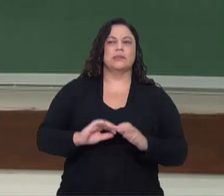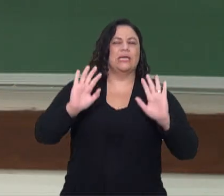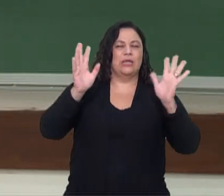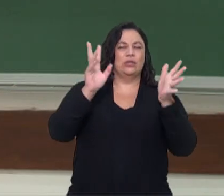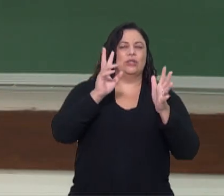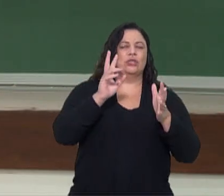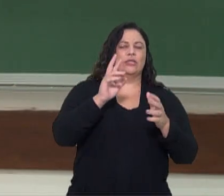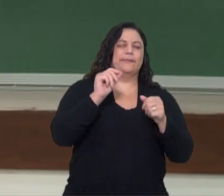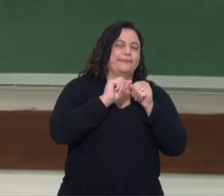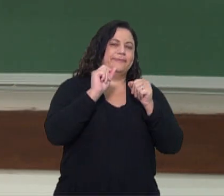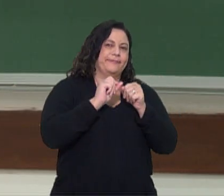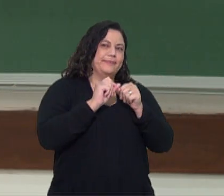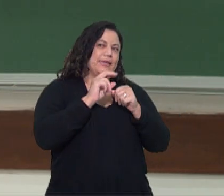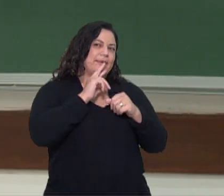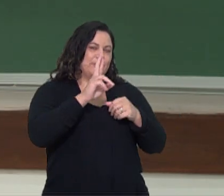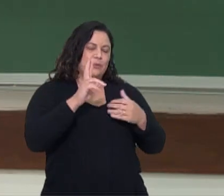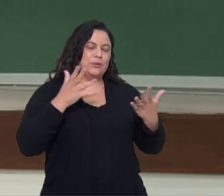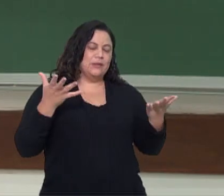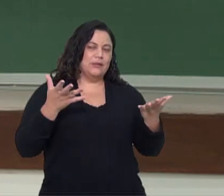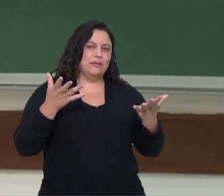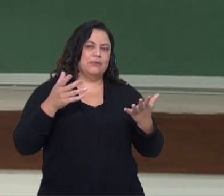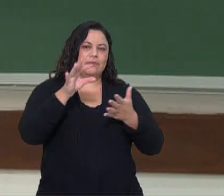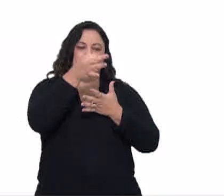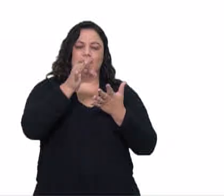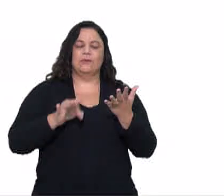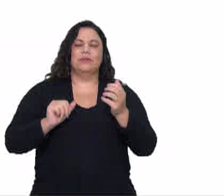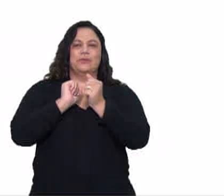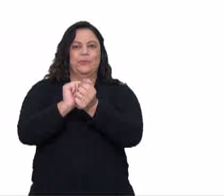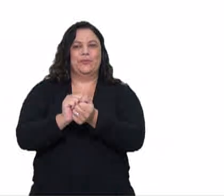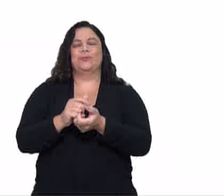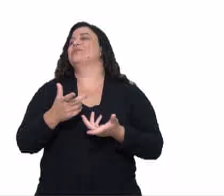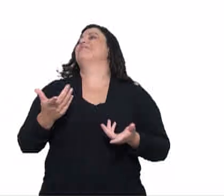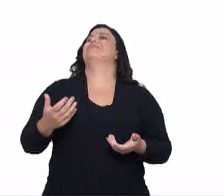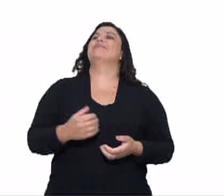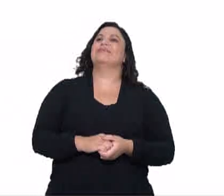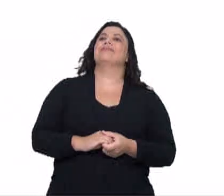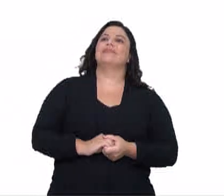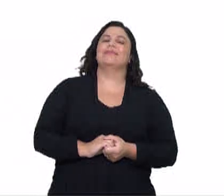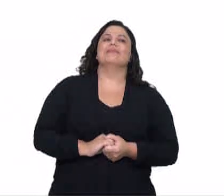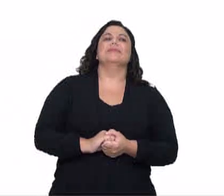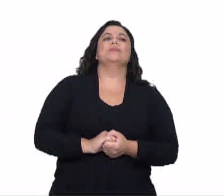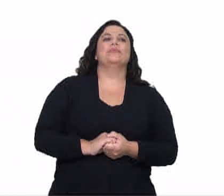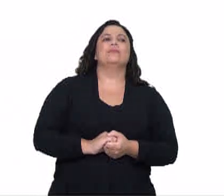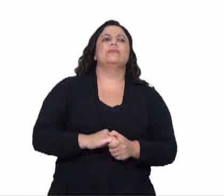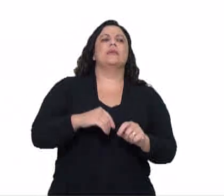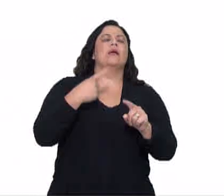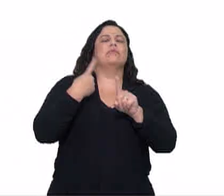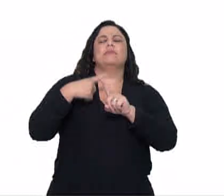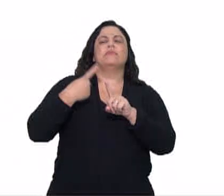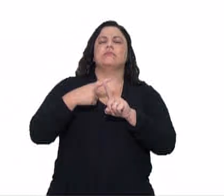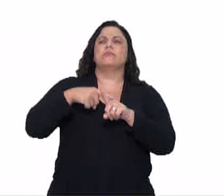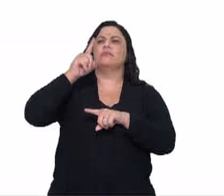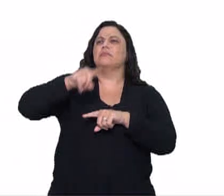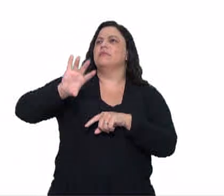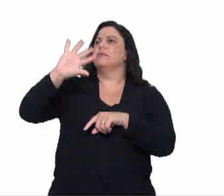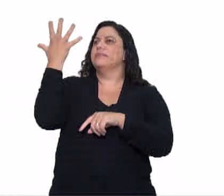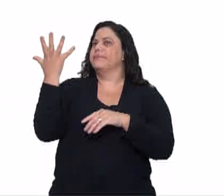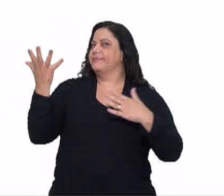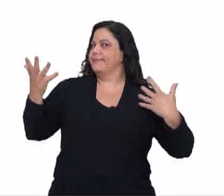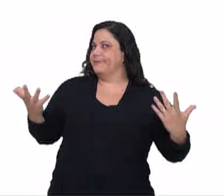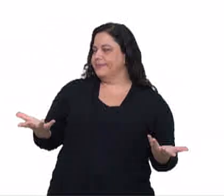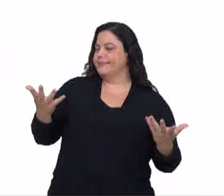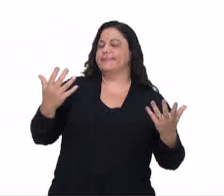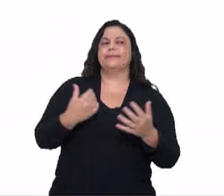Fizeram? Então vamos corrigir juntos. Então vamos lá. Por que isso ocorre? Então nas